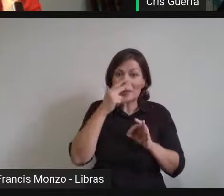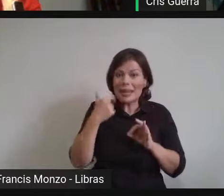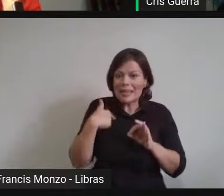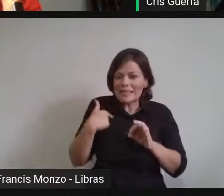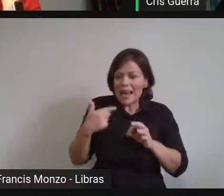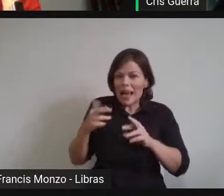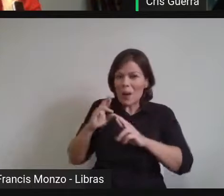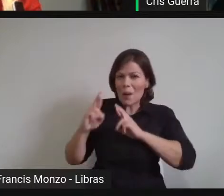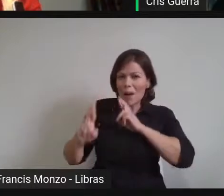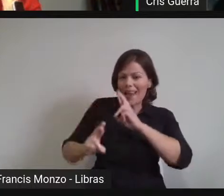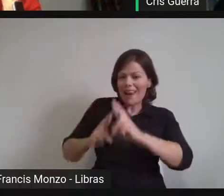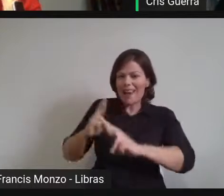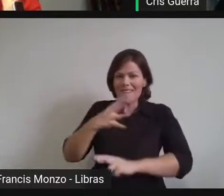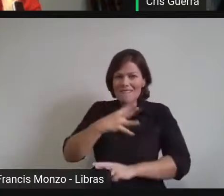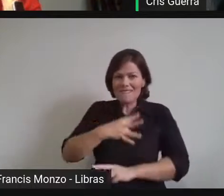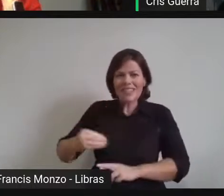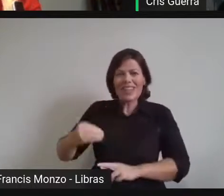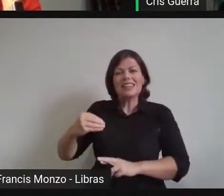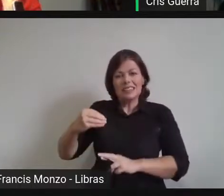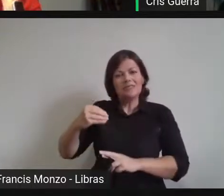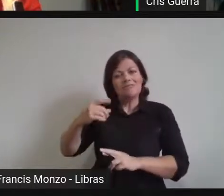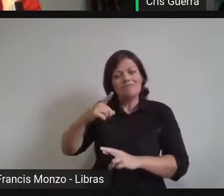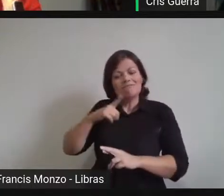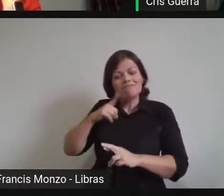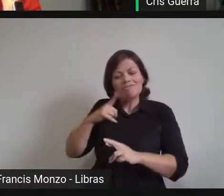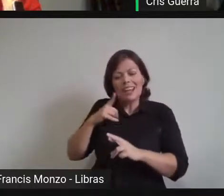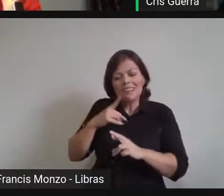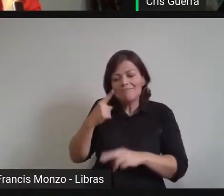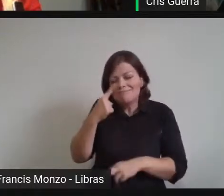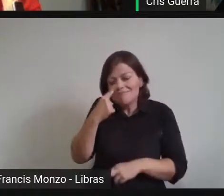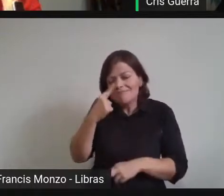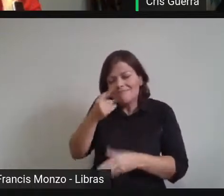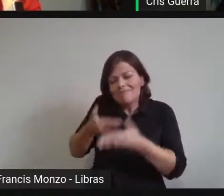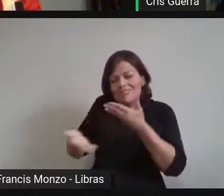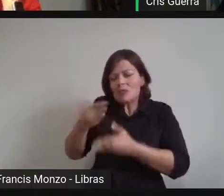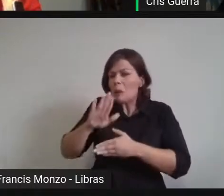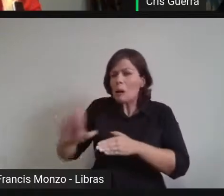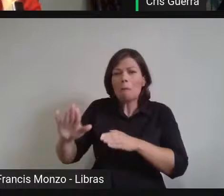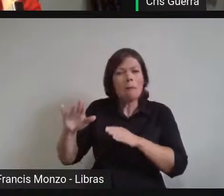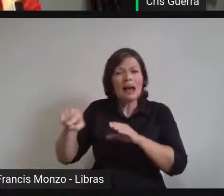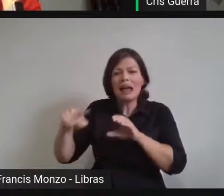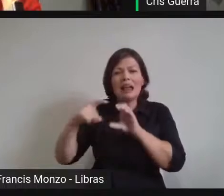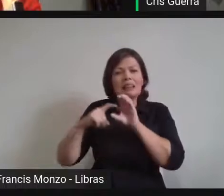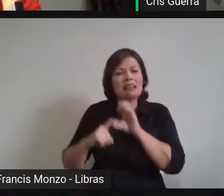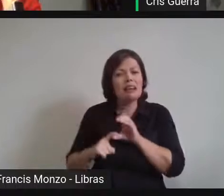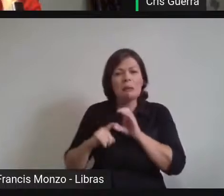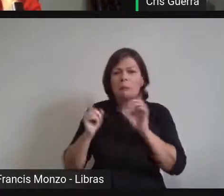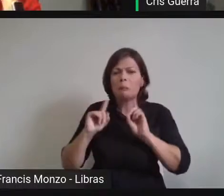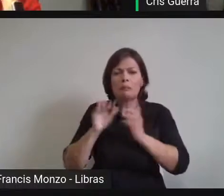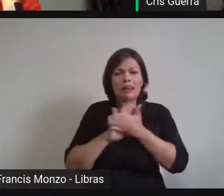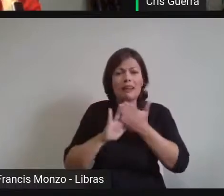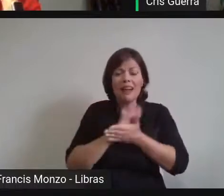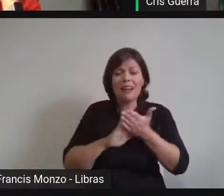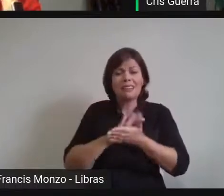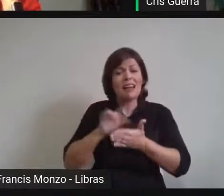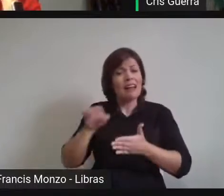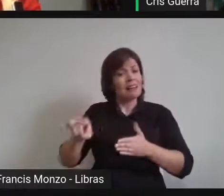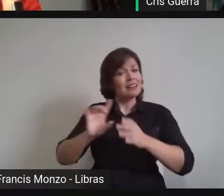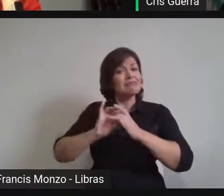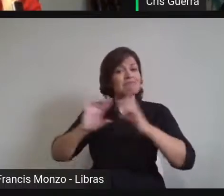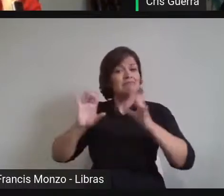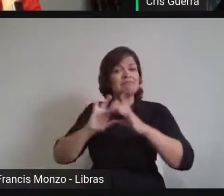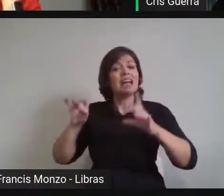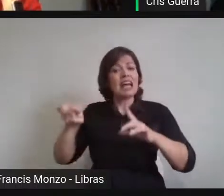de cumplicidade, mas não é de dependência. E acho que ele é um menino muito autônomo, que ele se sente amado. Não é perfeito